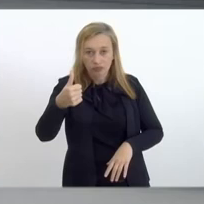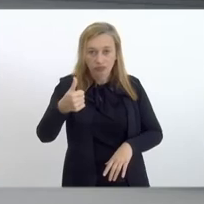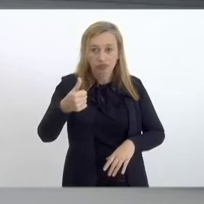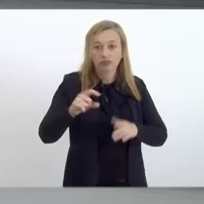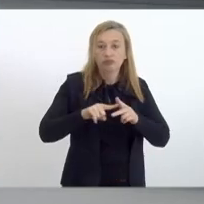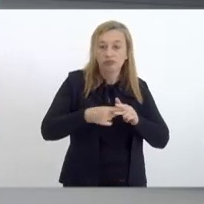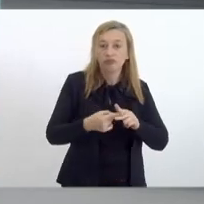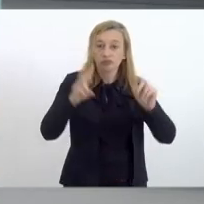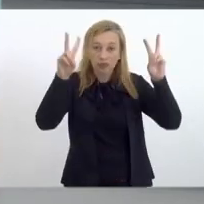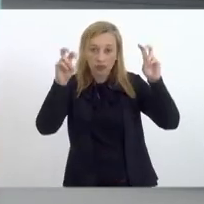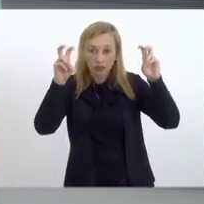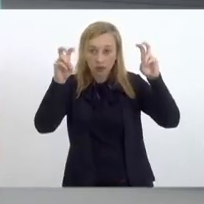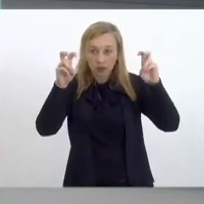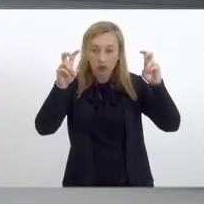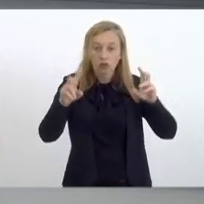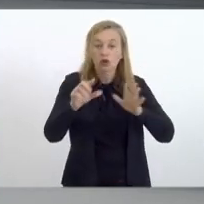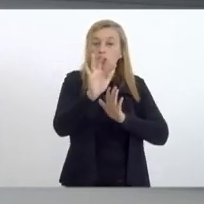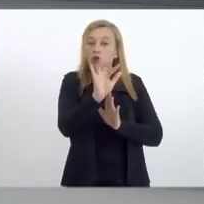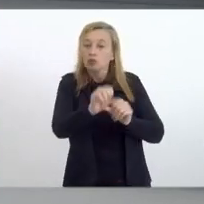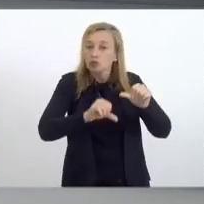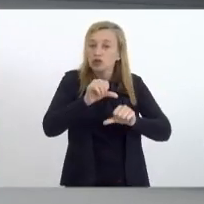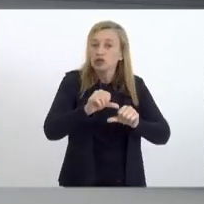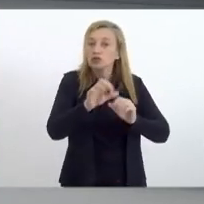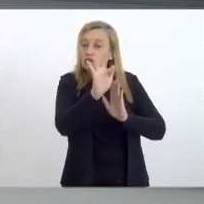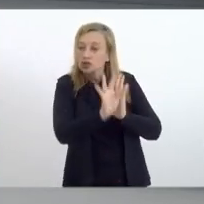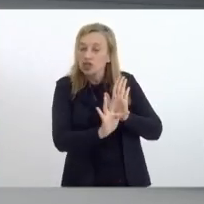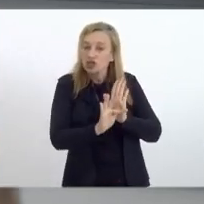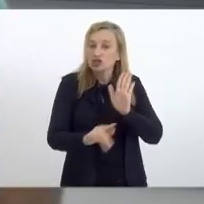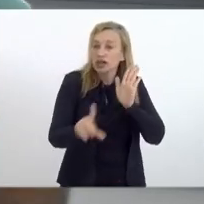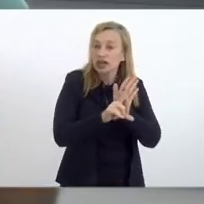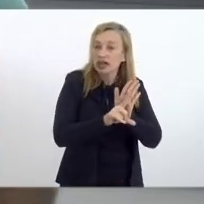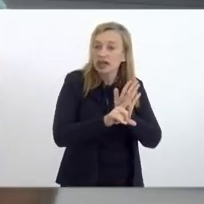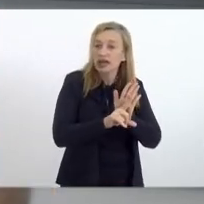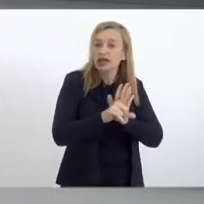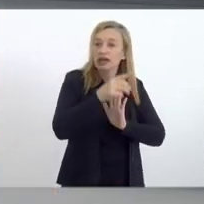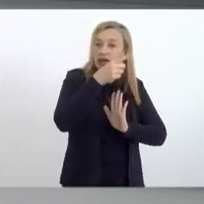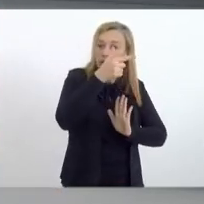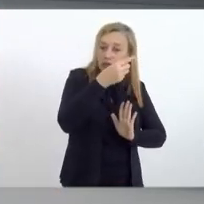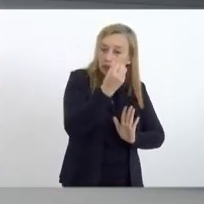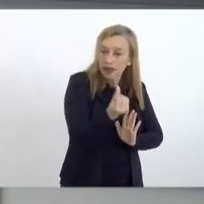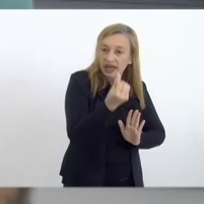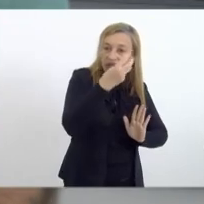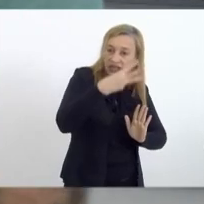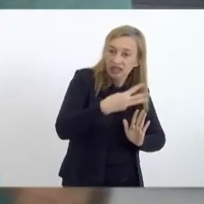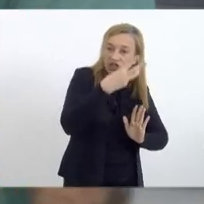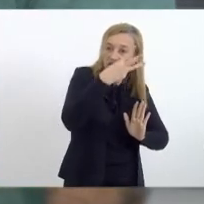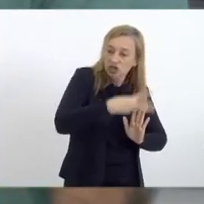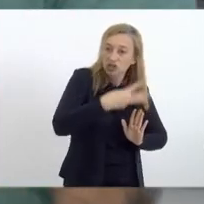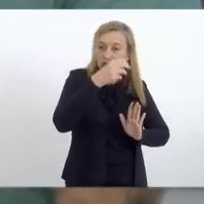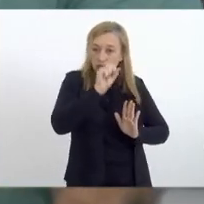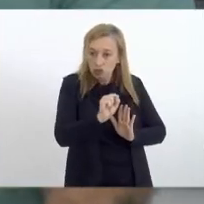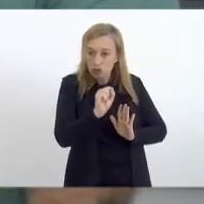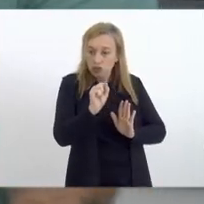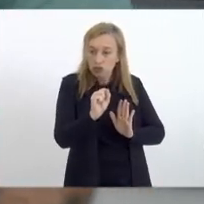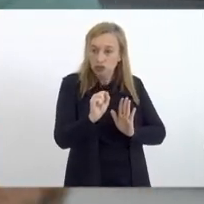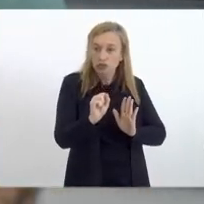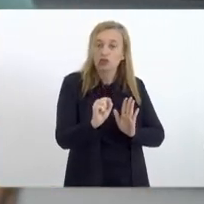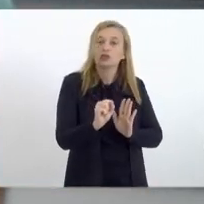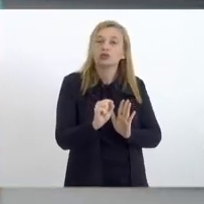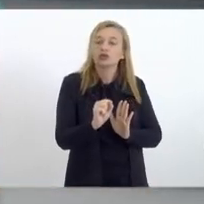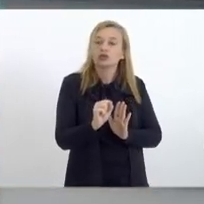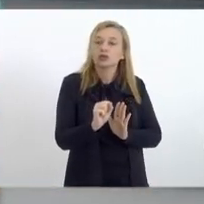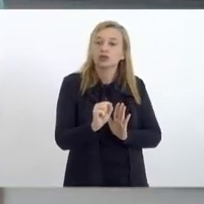matéria, alterando o texto da Lei número 6338, que estabelece o seguinte, parágrafo